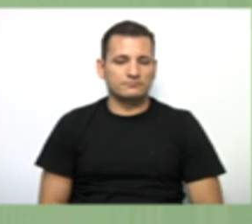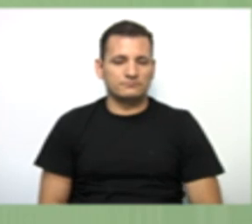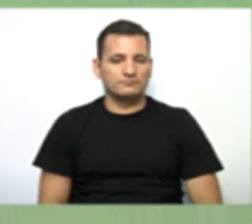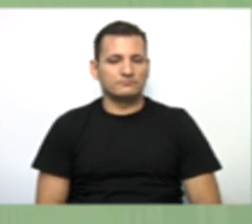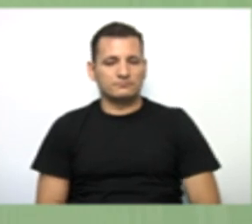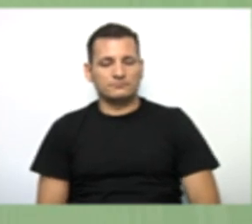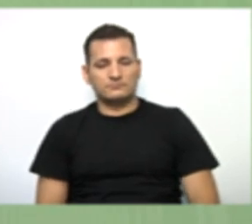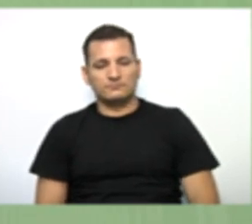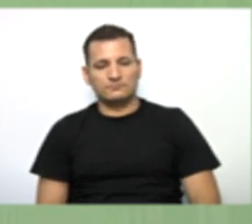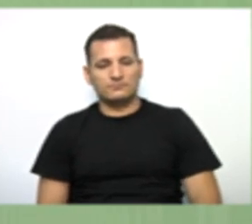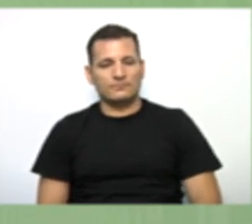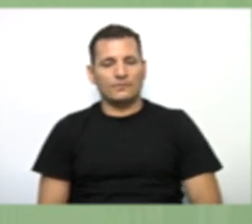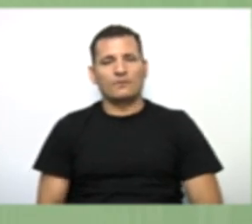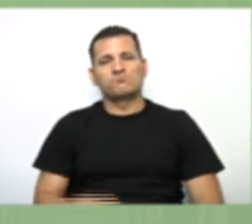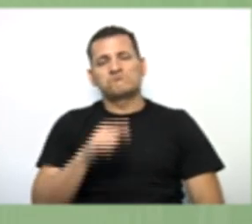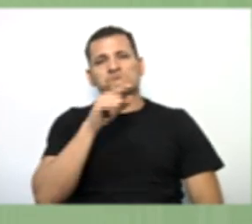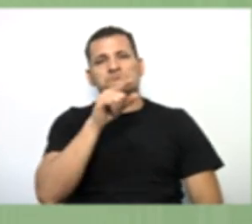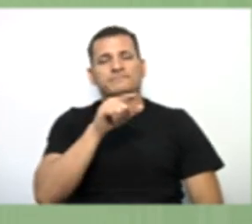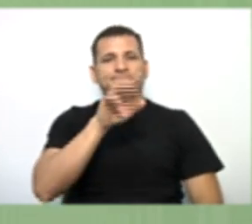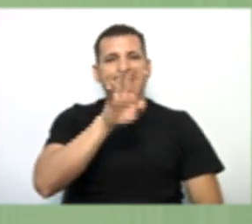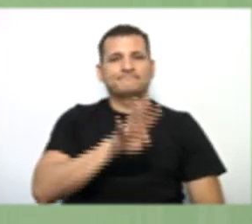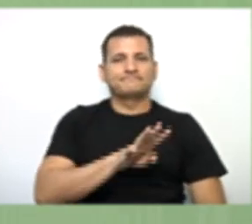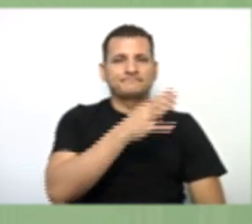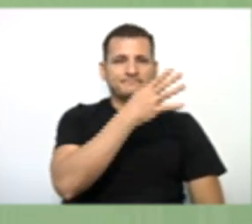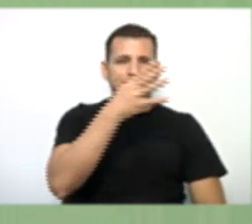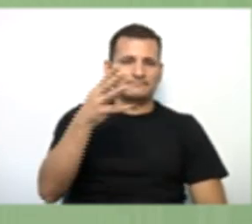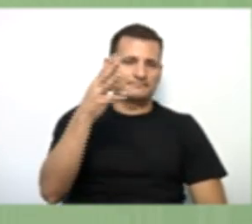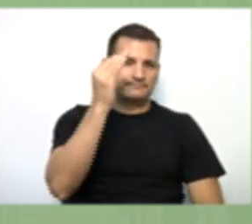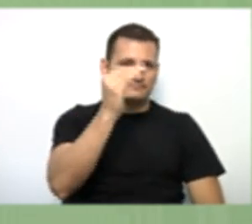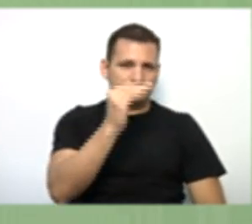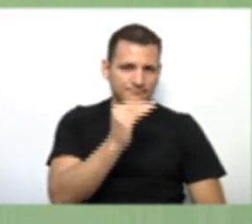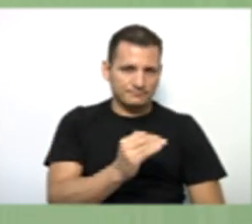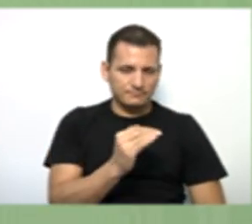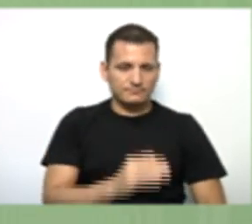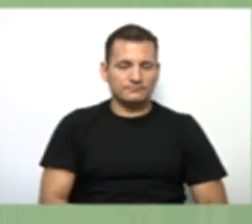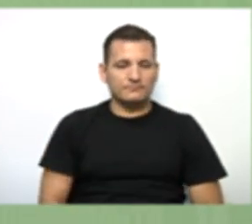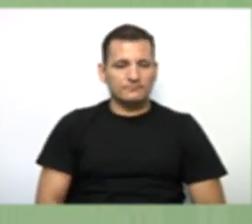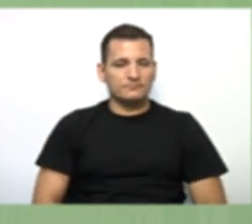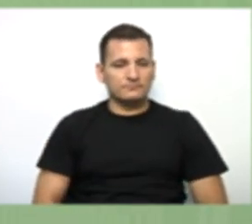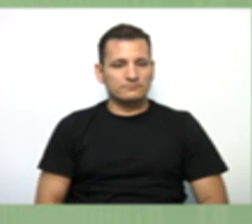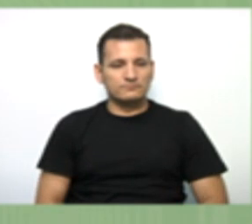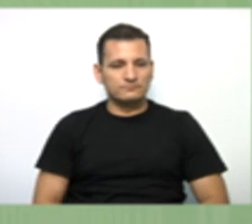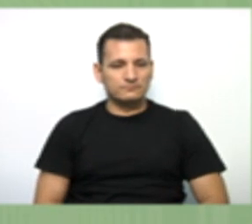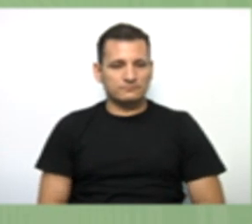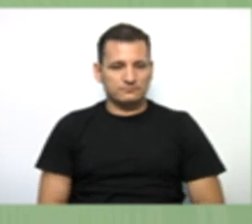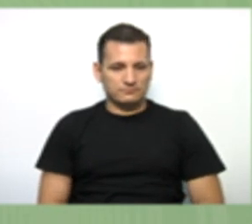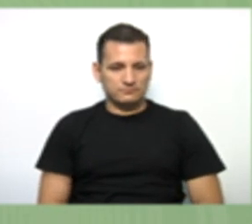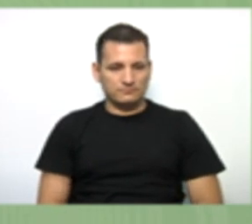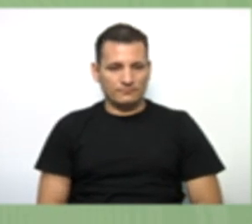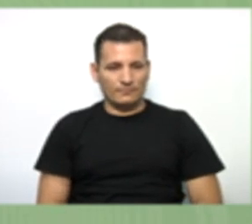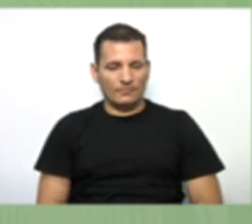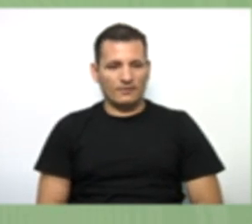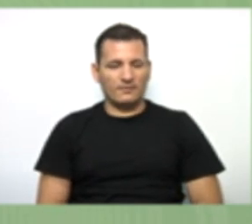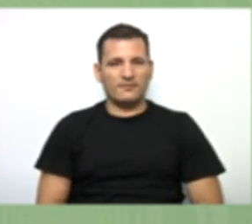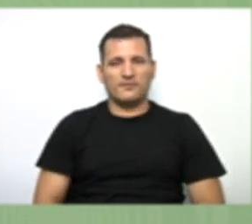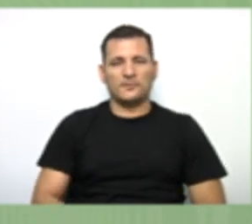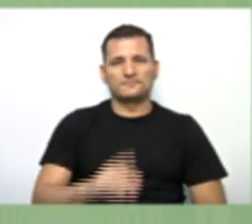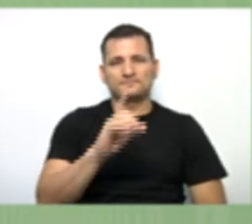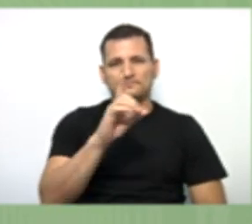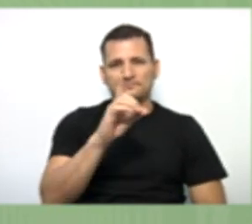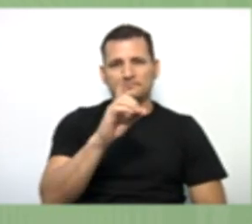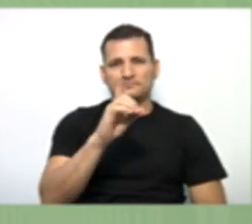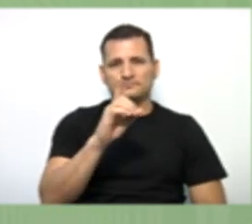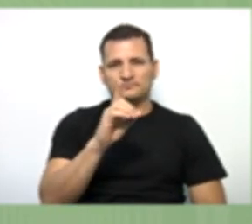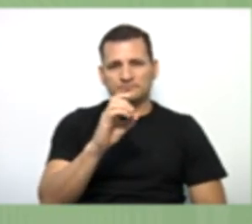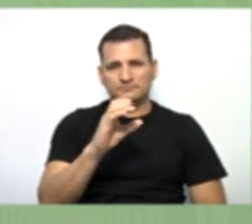Nessa tabelinha, tá, gente? Vamos aqui para a lousa. Primeira coisa, vamos lá. Quando a gente fala em decimal